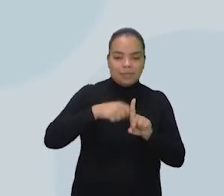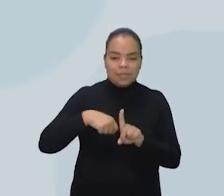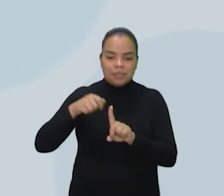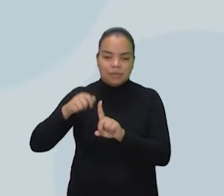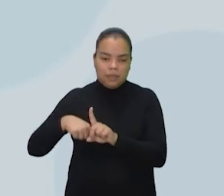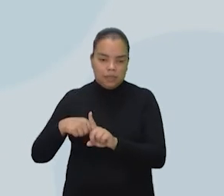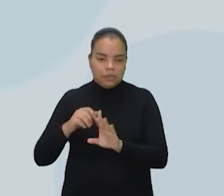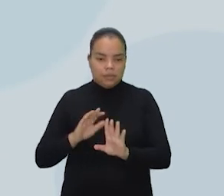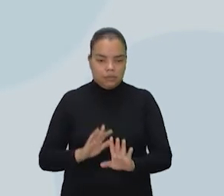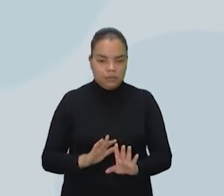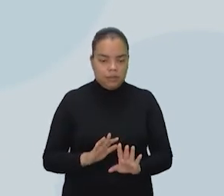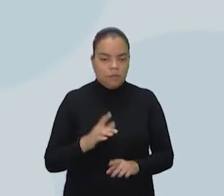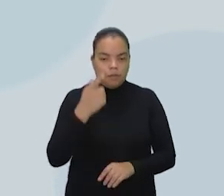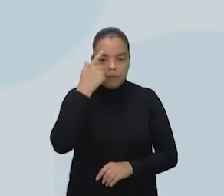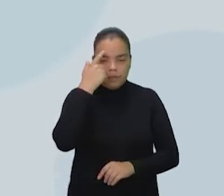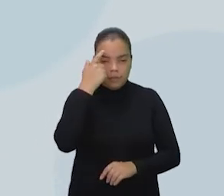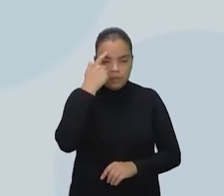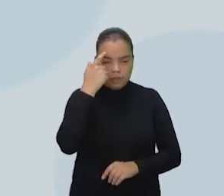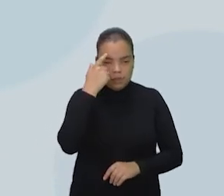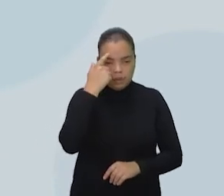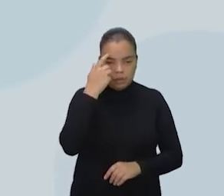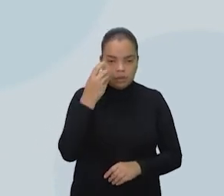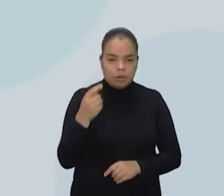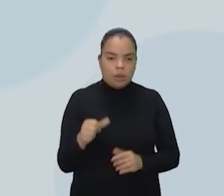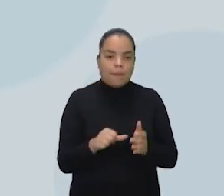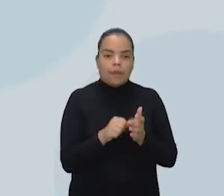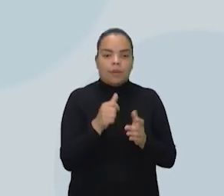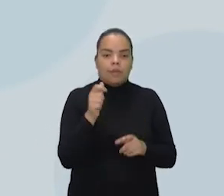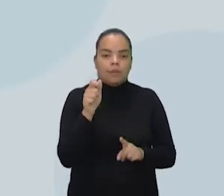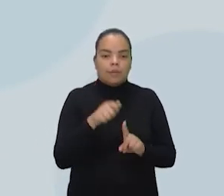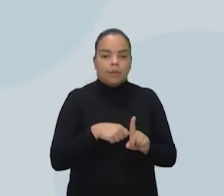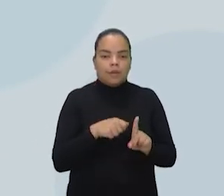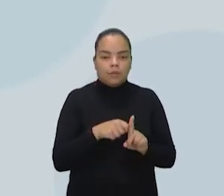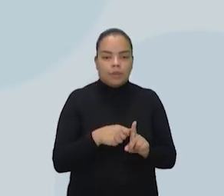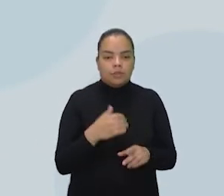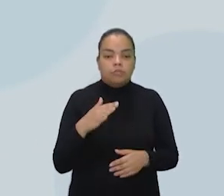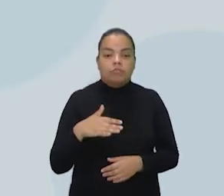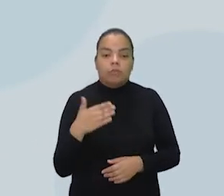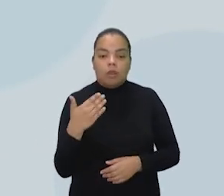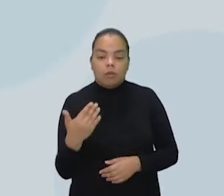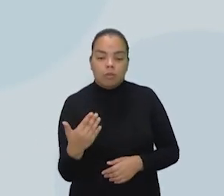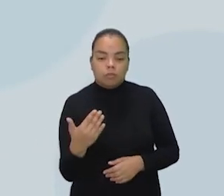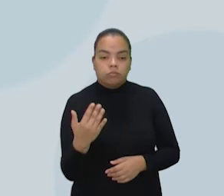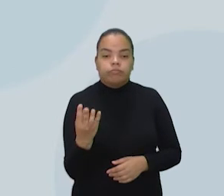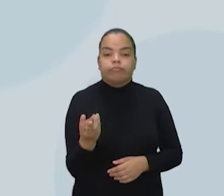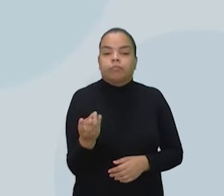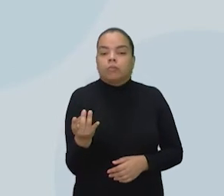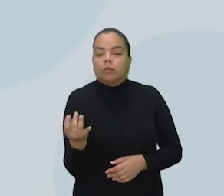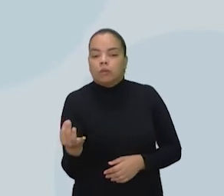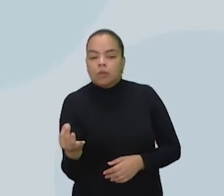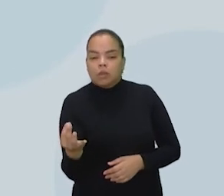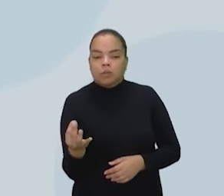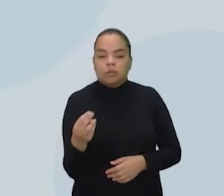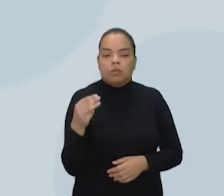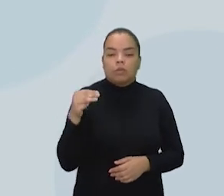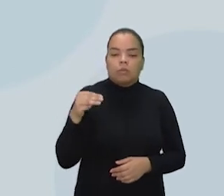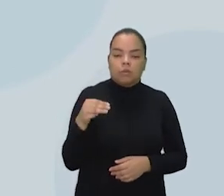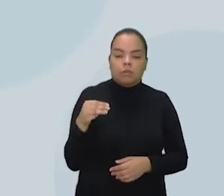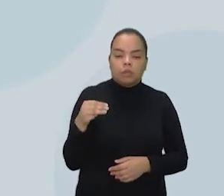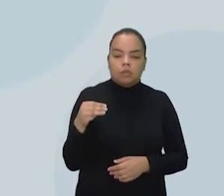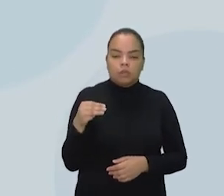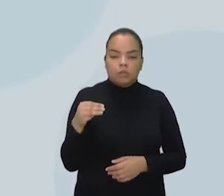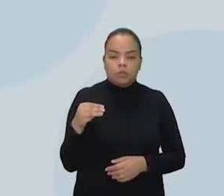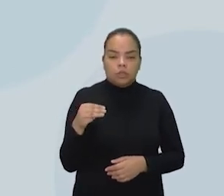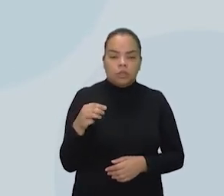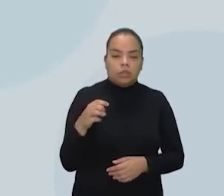anterior. Então, vamos pensar assim, no primeiro mês, quanto vai ser seu montante? Vai ser o seu capital, mais, né,